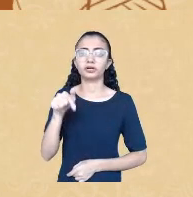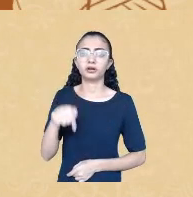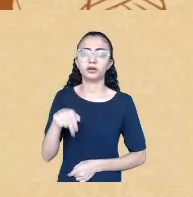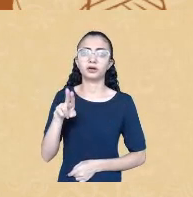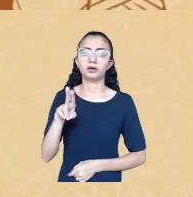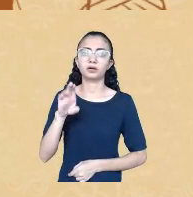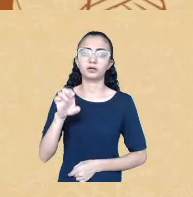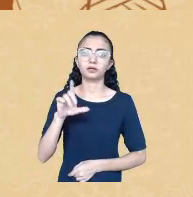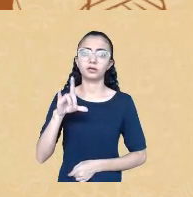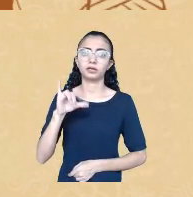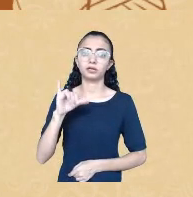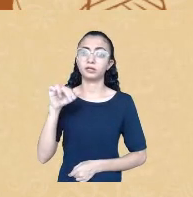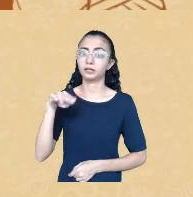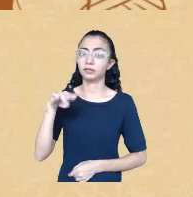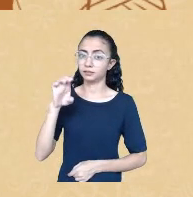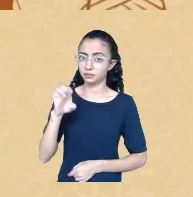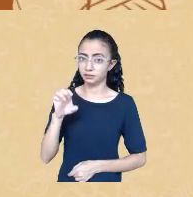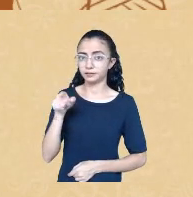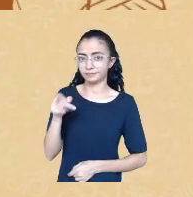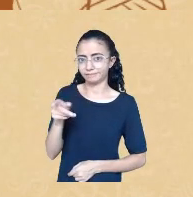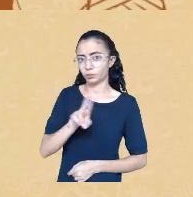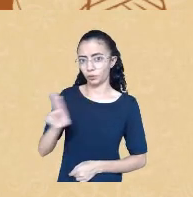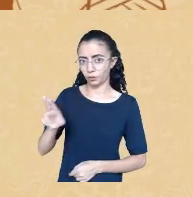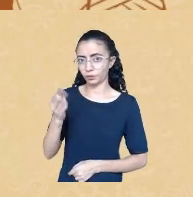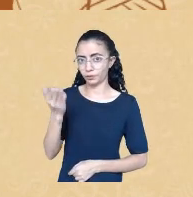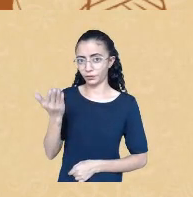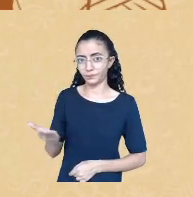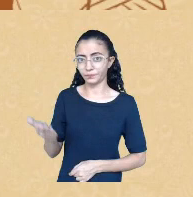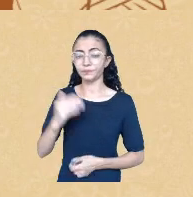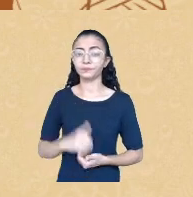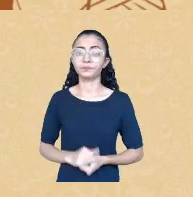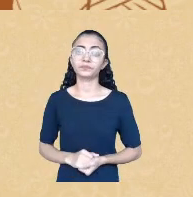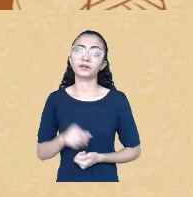Jaque, agora é com você,